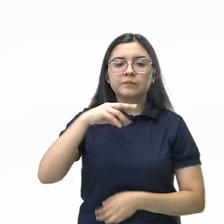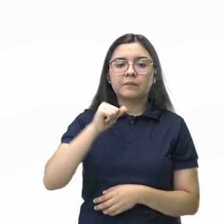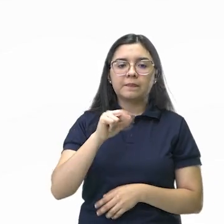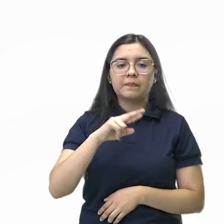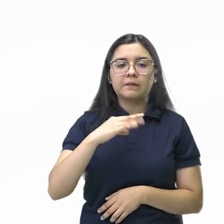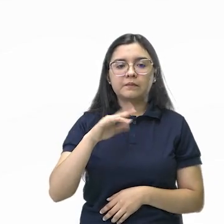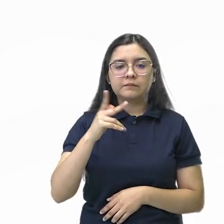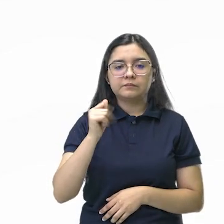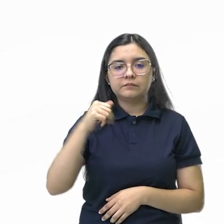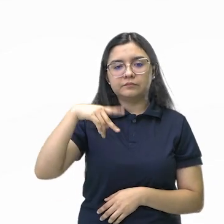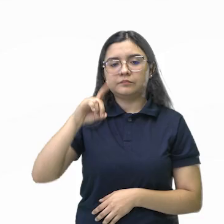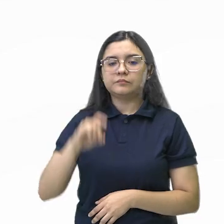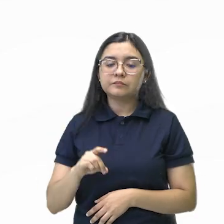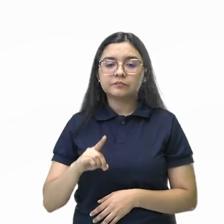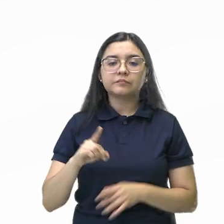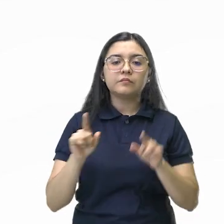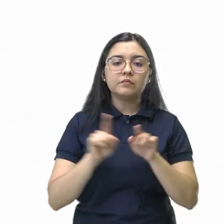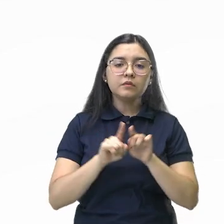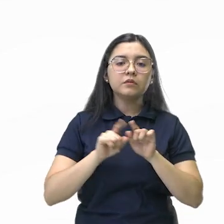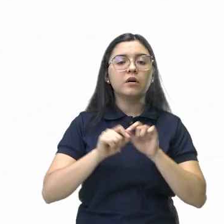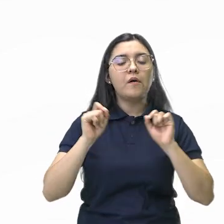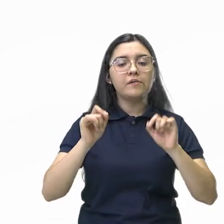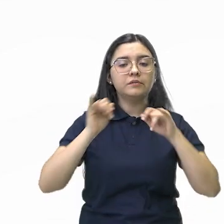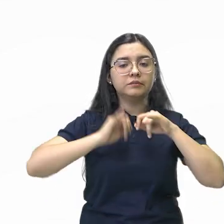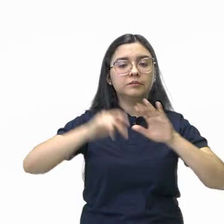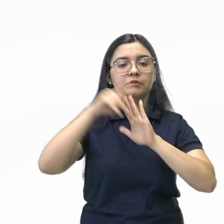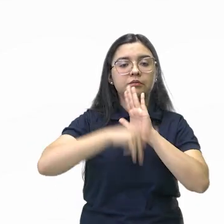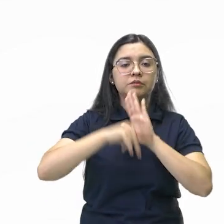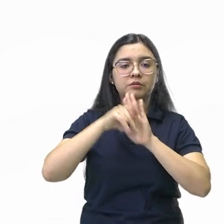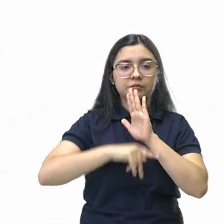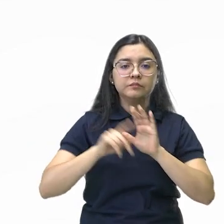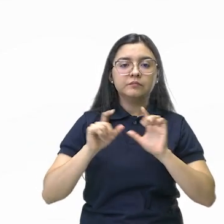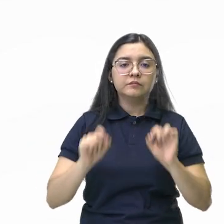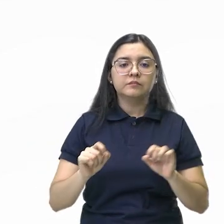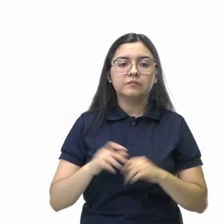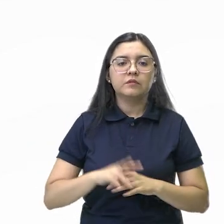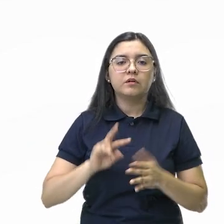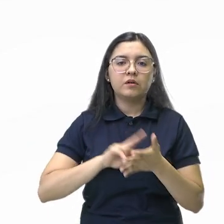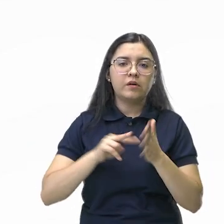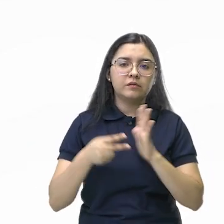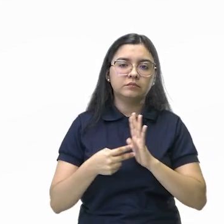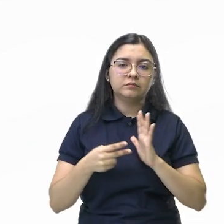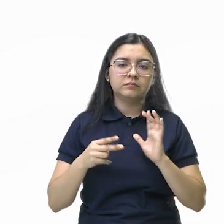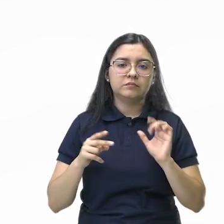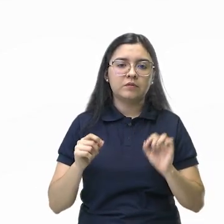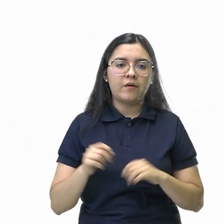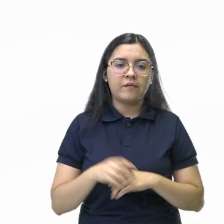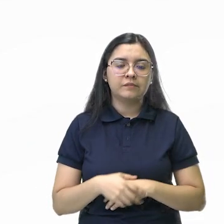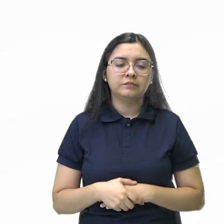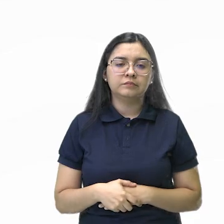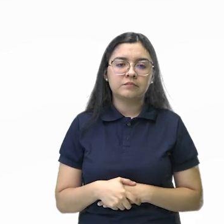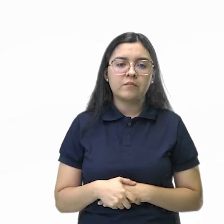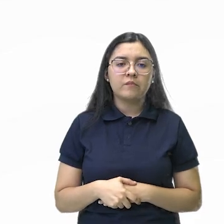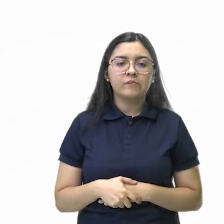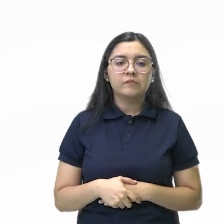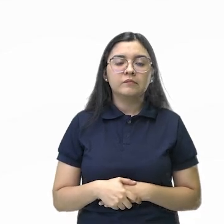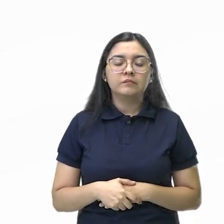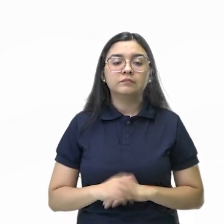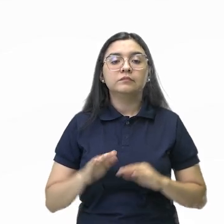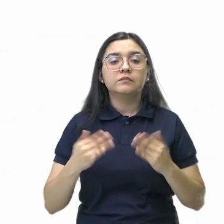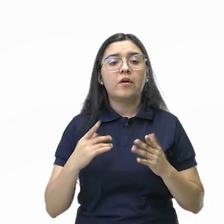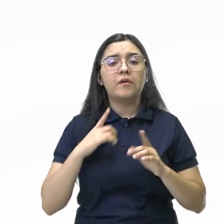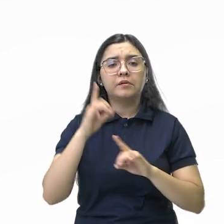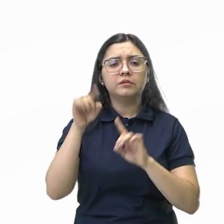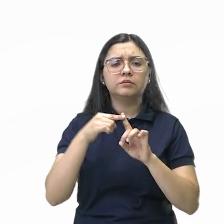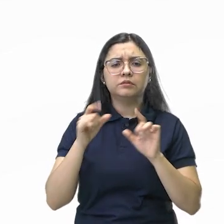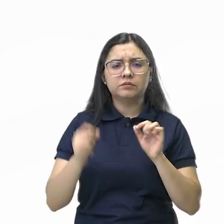Date, e lançou o projeto durante Art Basel 2009. Então, o que é Art Basel 2019? Bem,